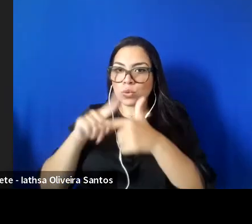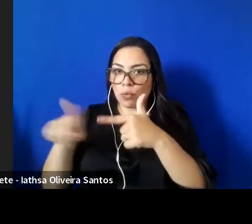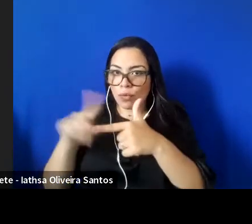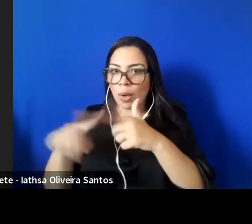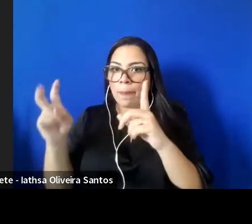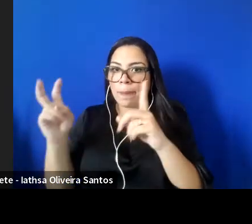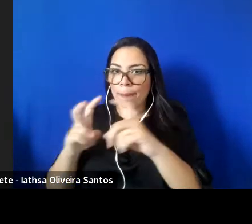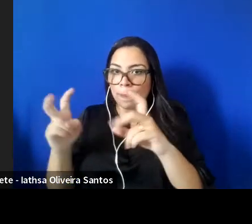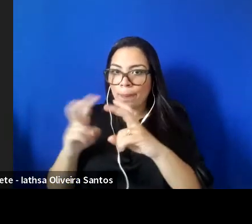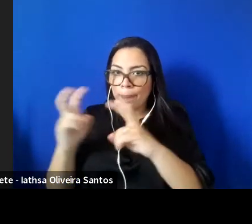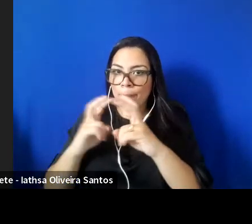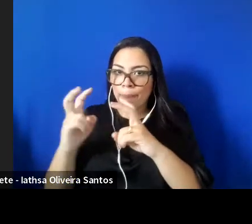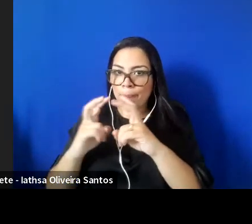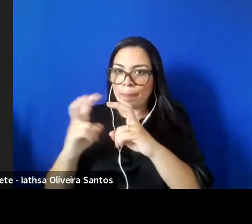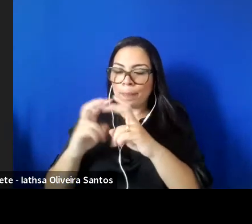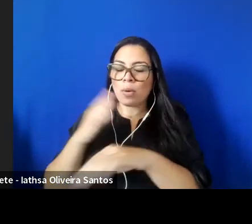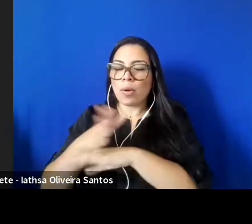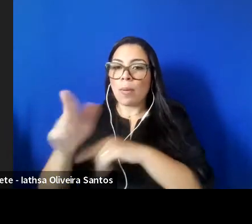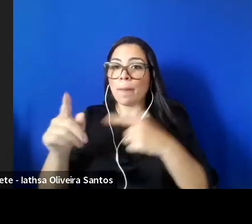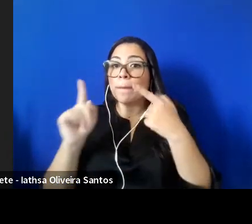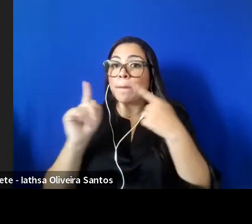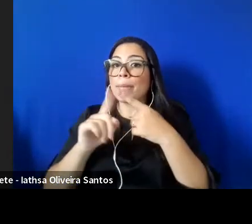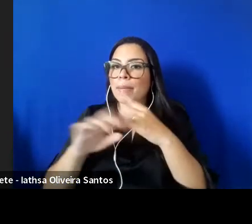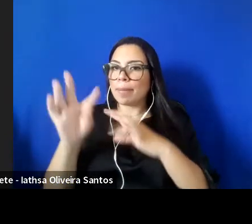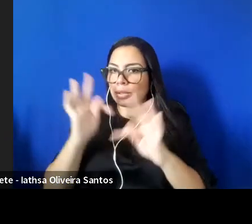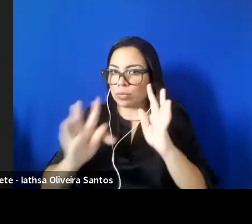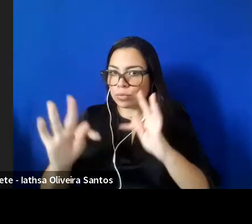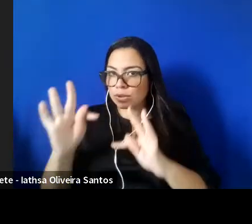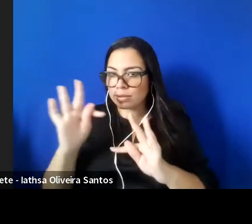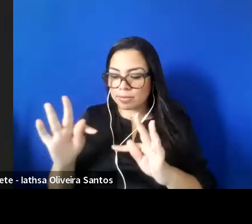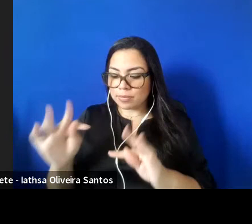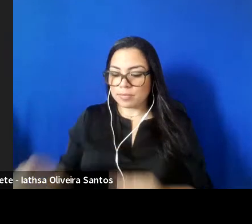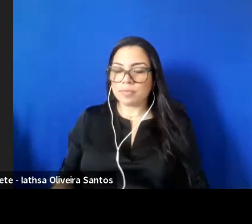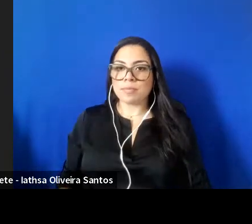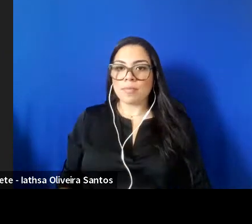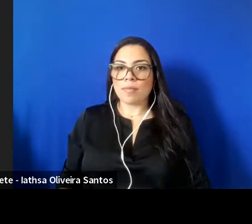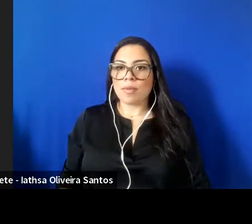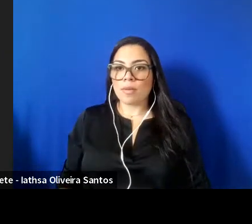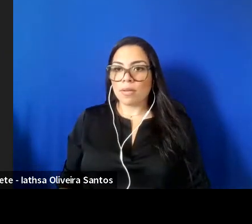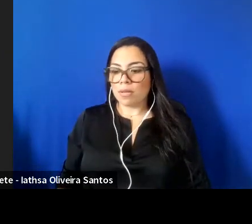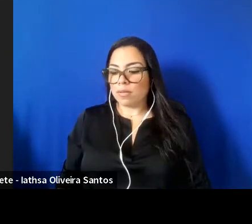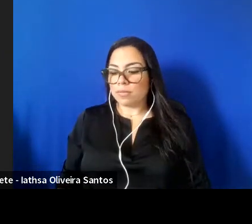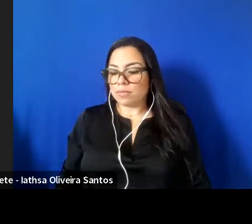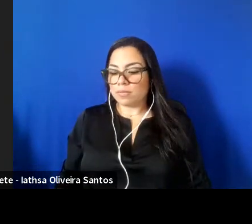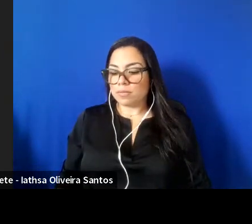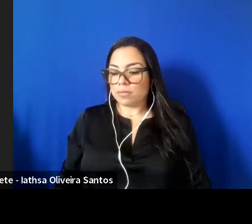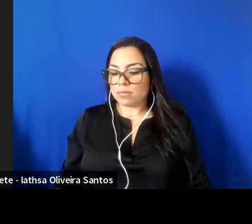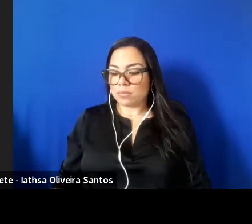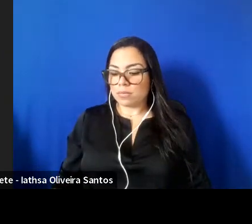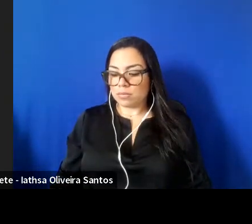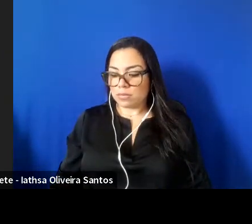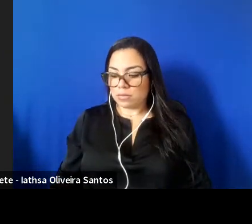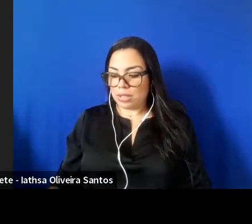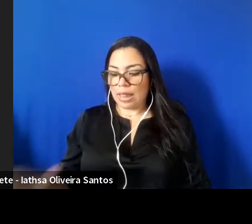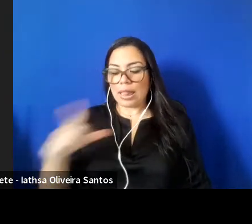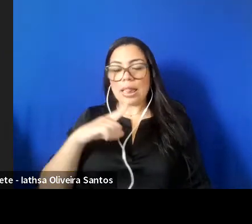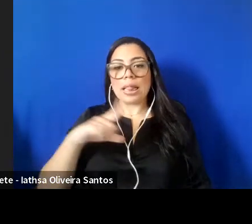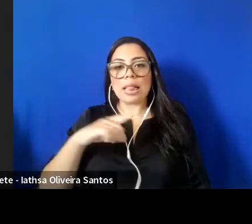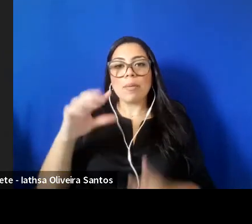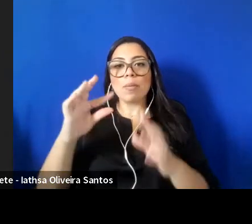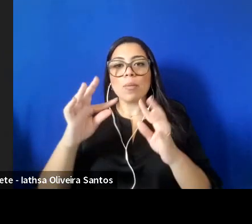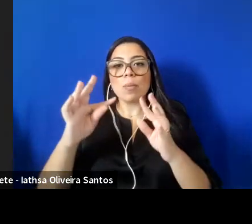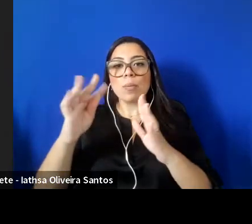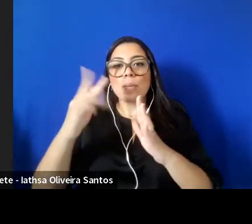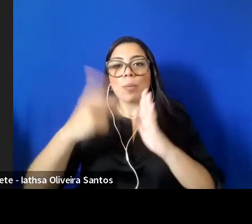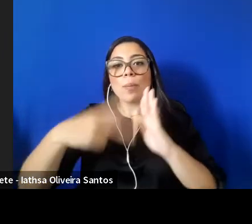como modo de entrada, como primeiro tratamento. Então, a gente tem um projeto então de ação